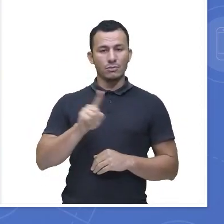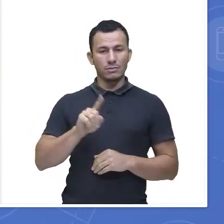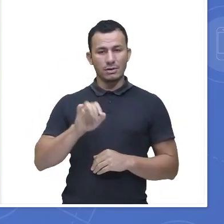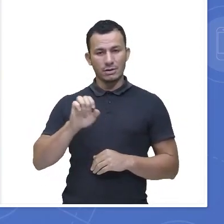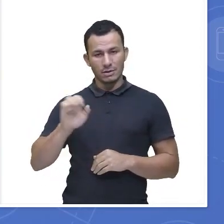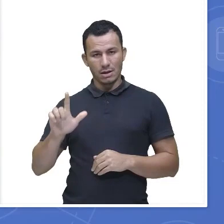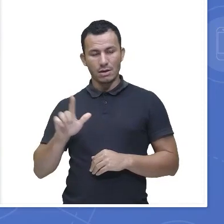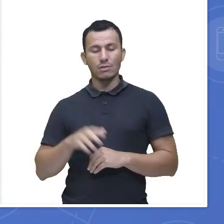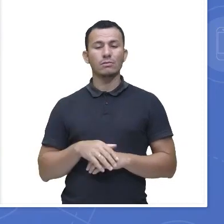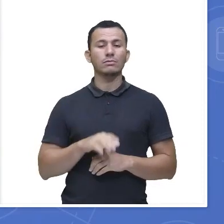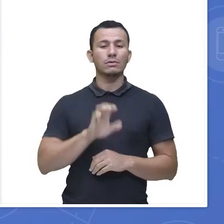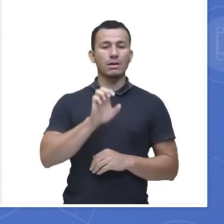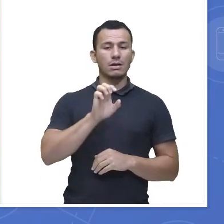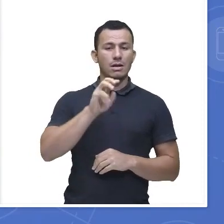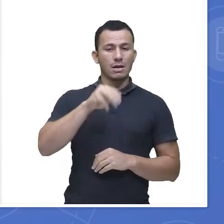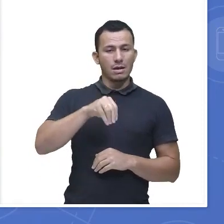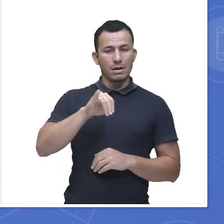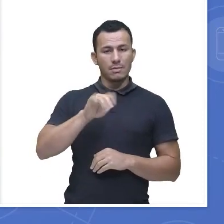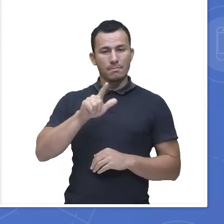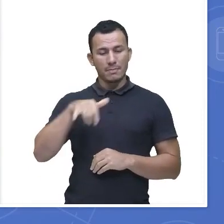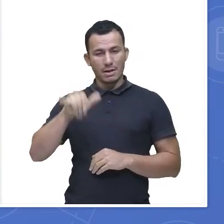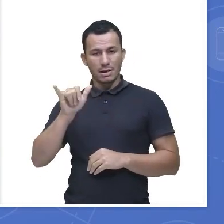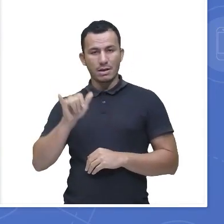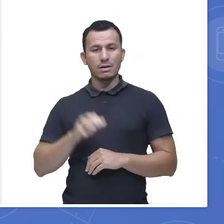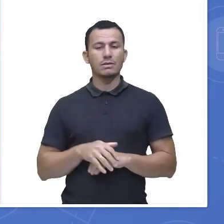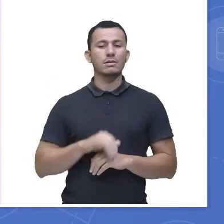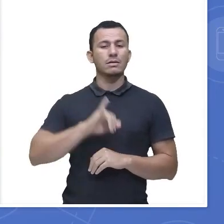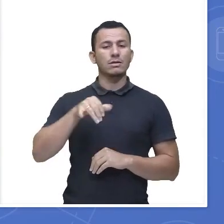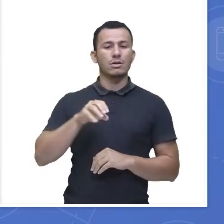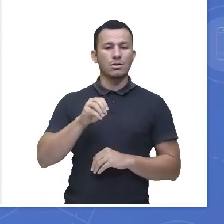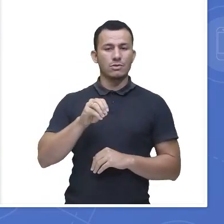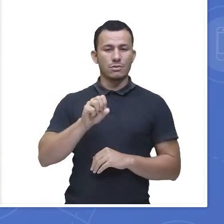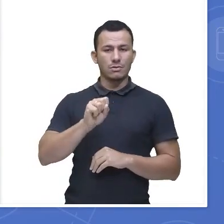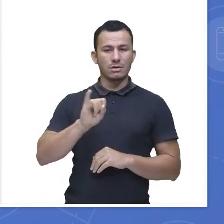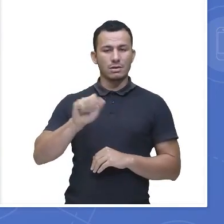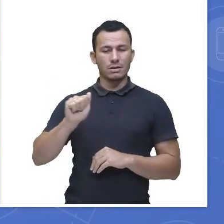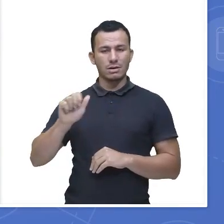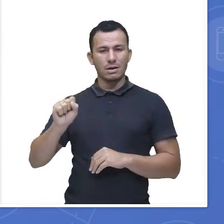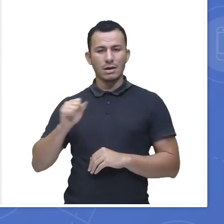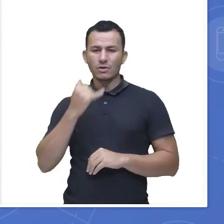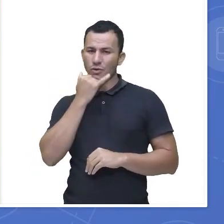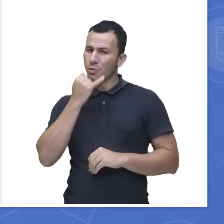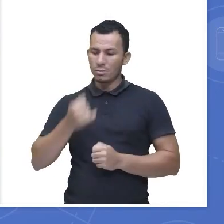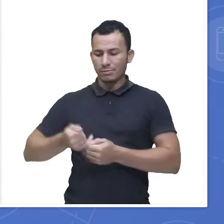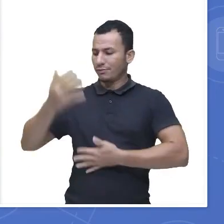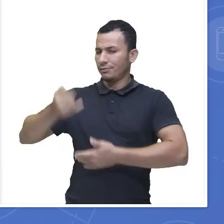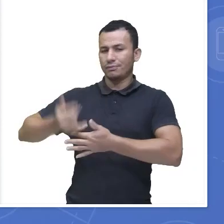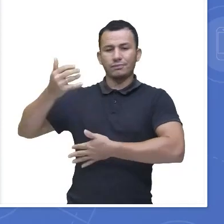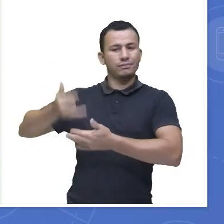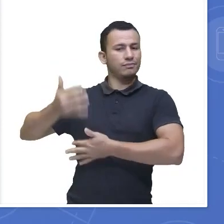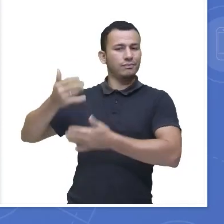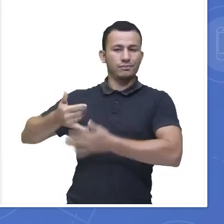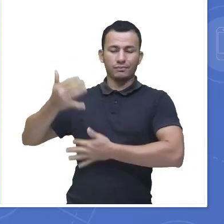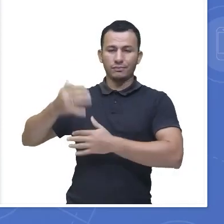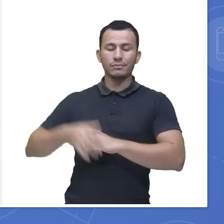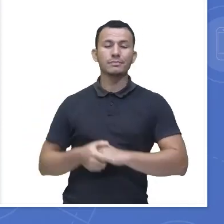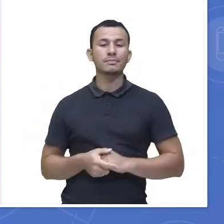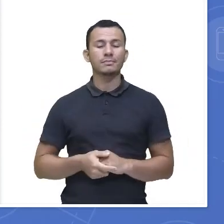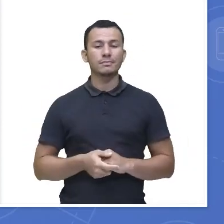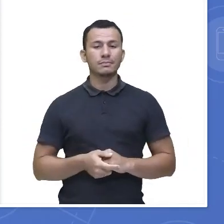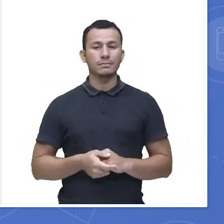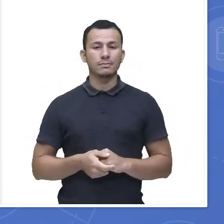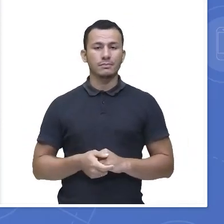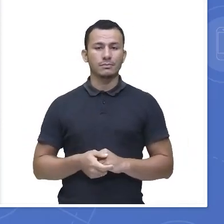mais, Emily, muitos, Josias, passa muito rápido. Aqui não é com vocês, é o meu aqui, tá? Minha